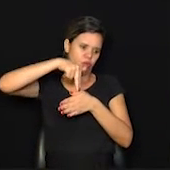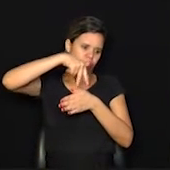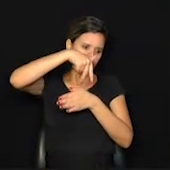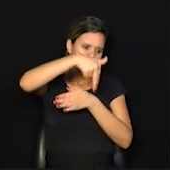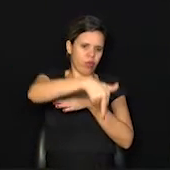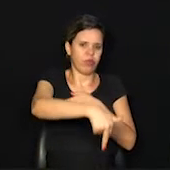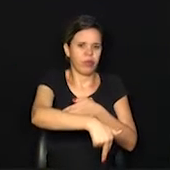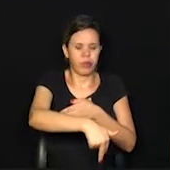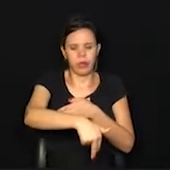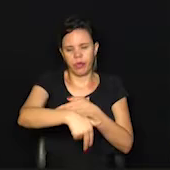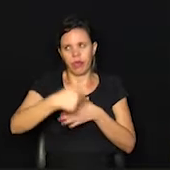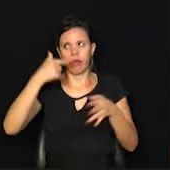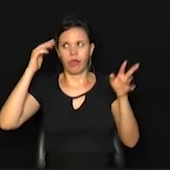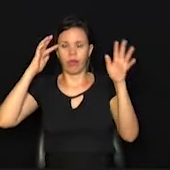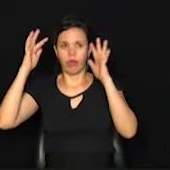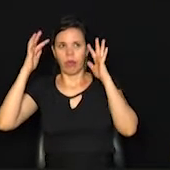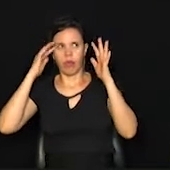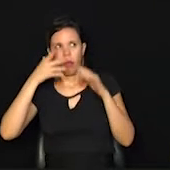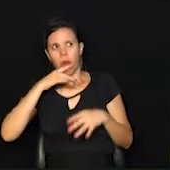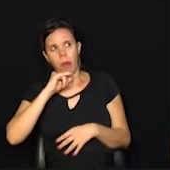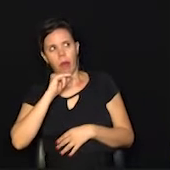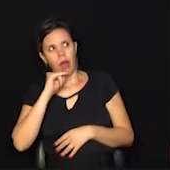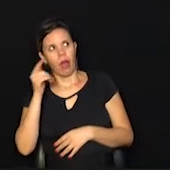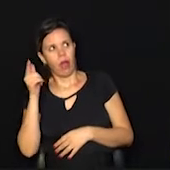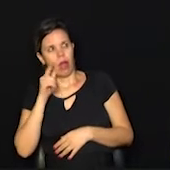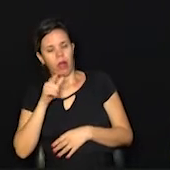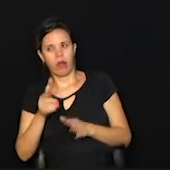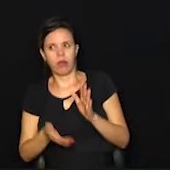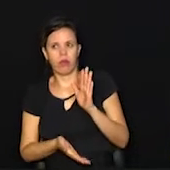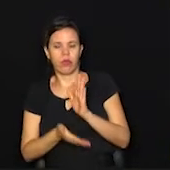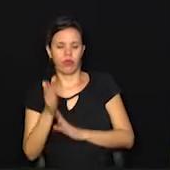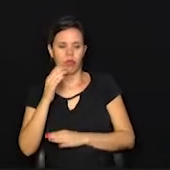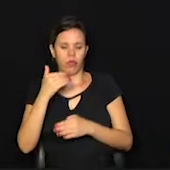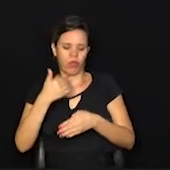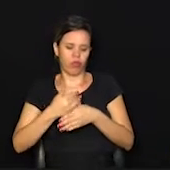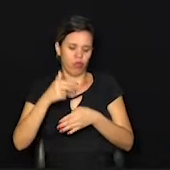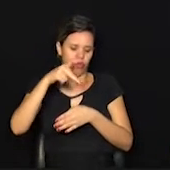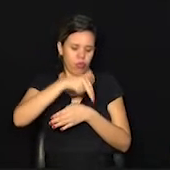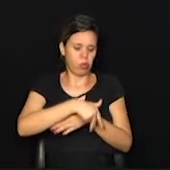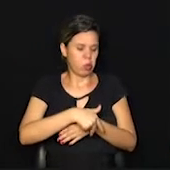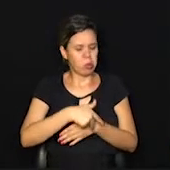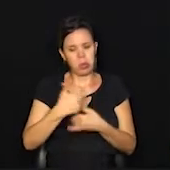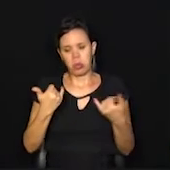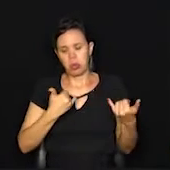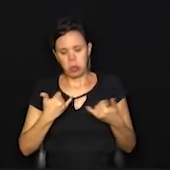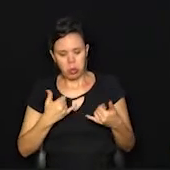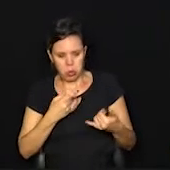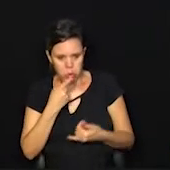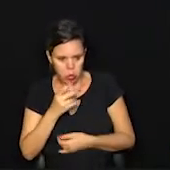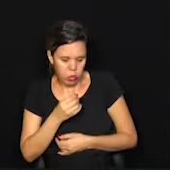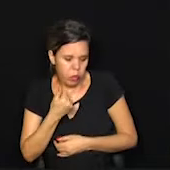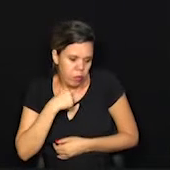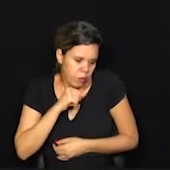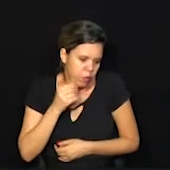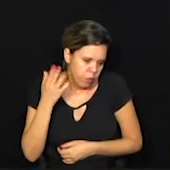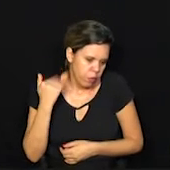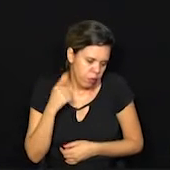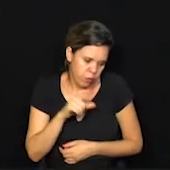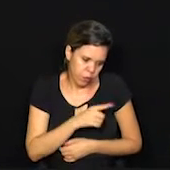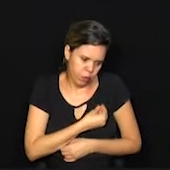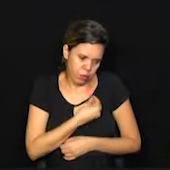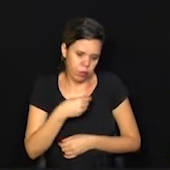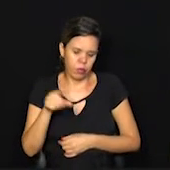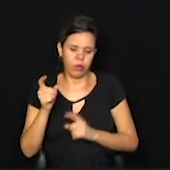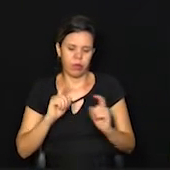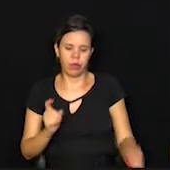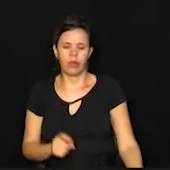enfim eu ficava fantasiando que tinha sido meu pai que tinha conseguido por lá pelo muro que a gente não tinha notícia nenhuma gente se minha mãe sabia que ele